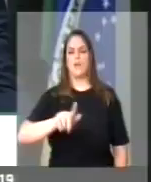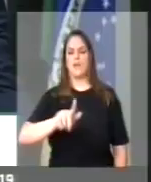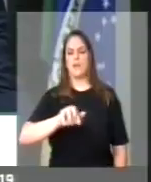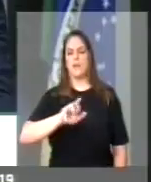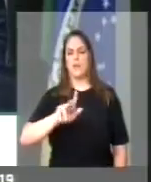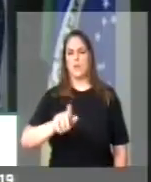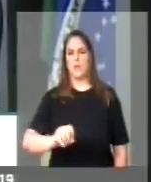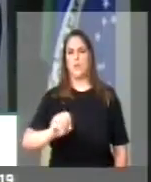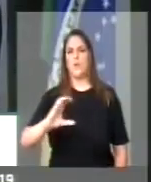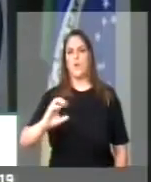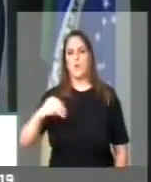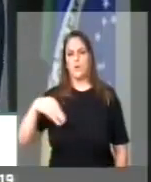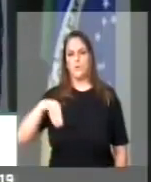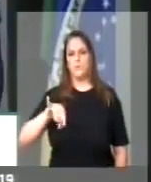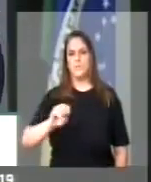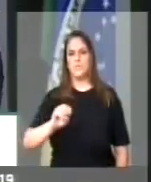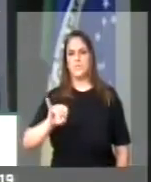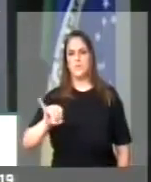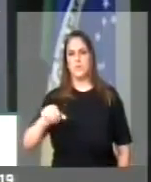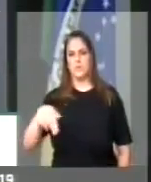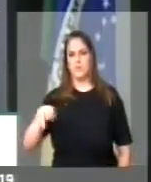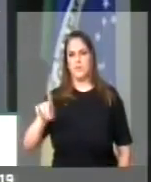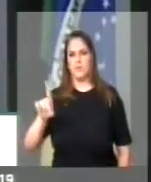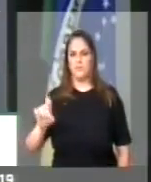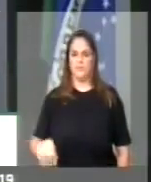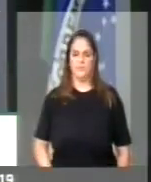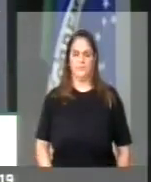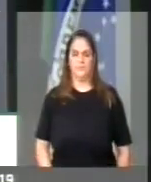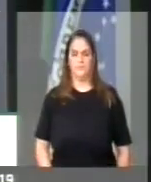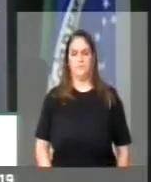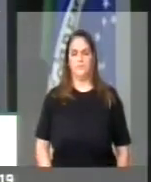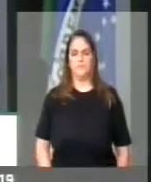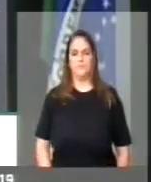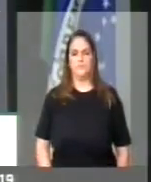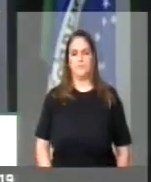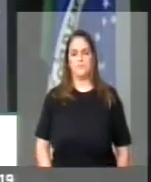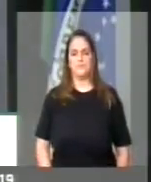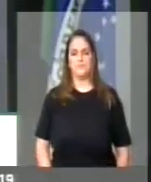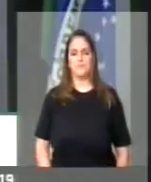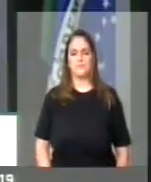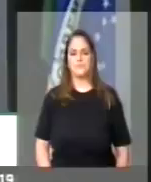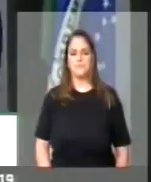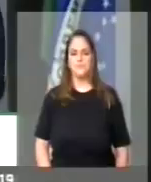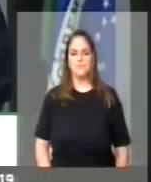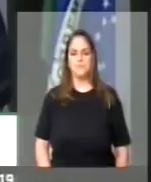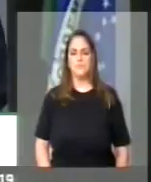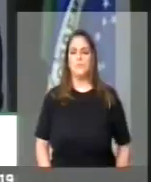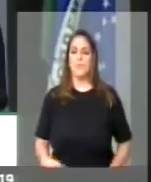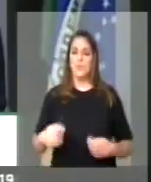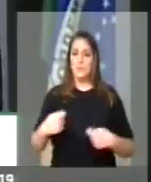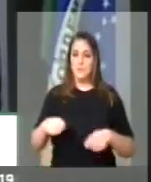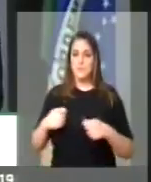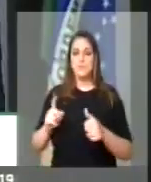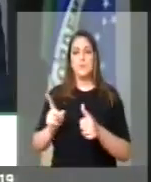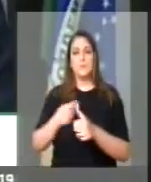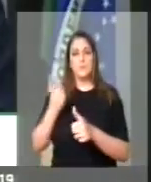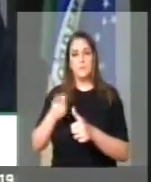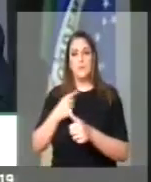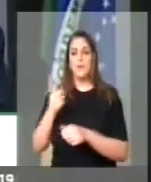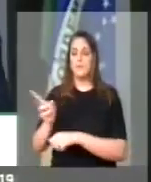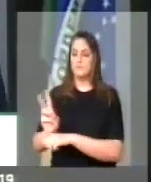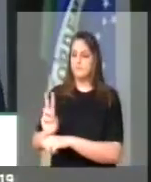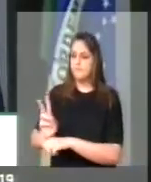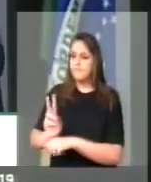primeiro. Então a auditoria é necessária e eu entendo que ela deve ser feita primeiro, para depois partirmos para